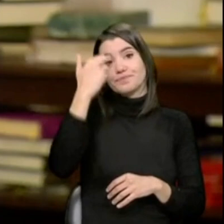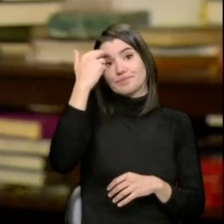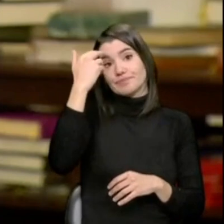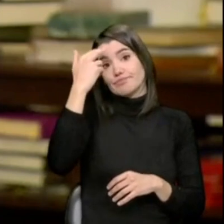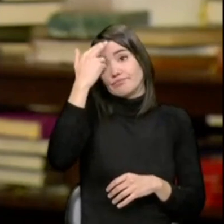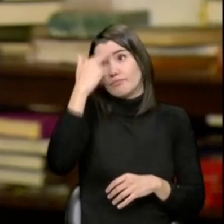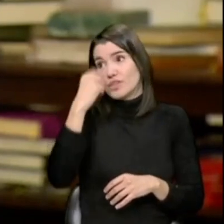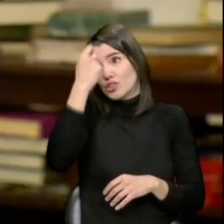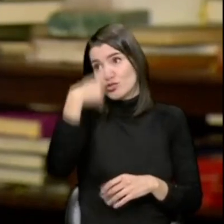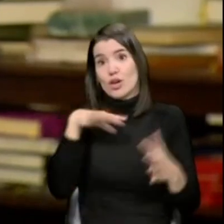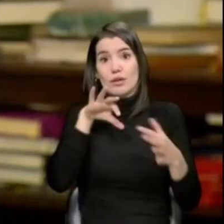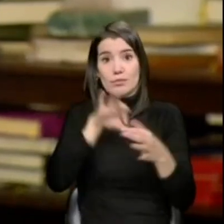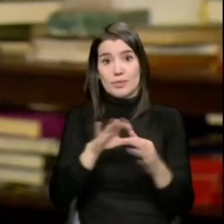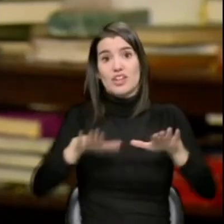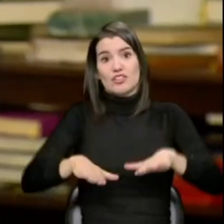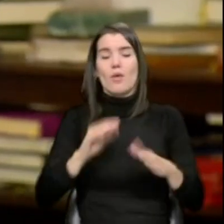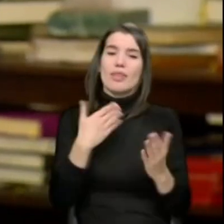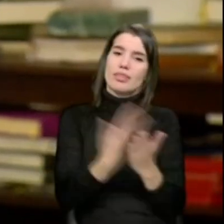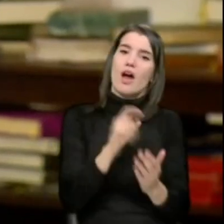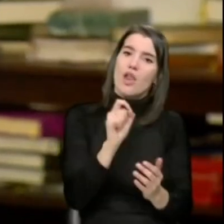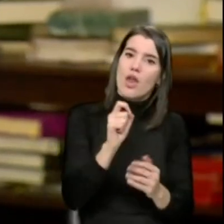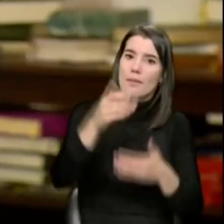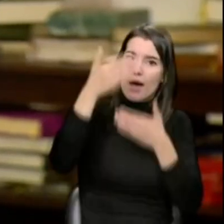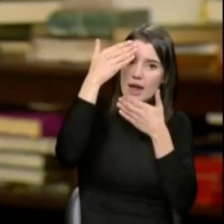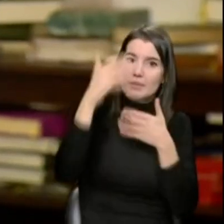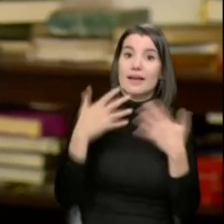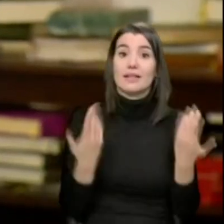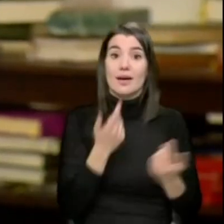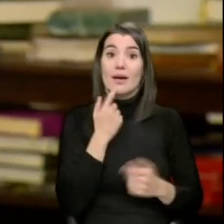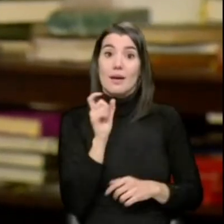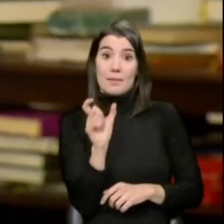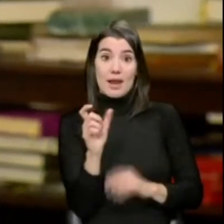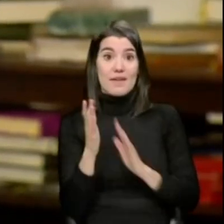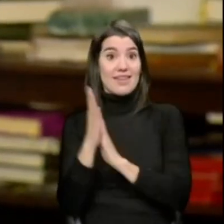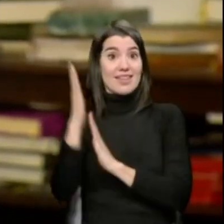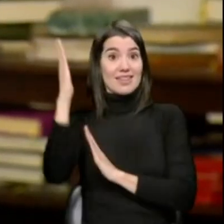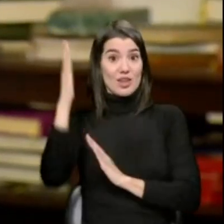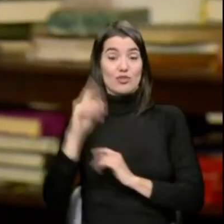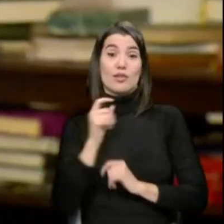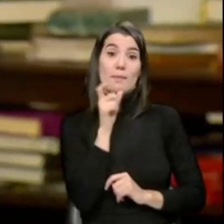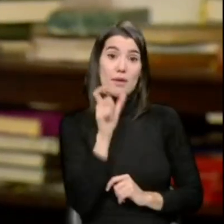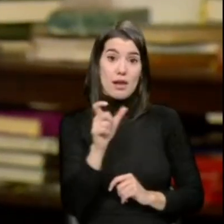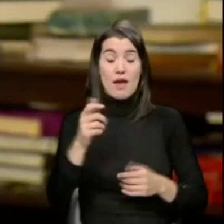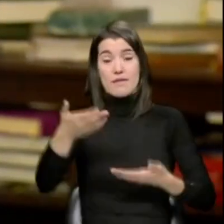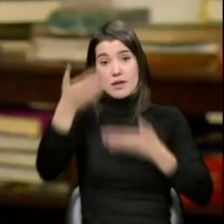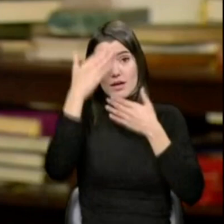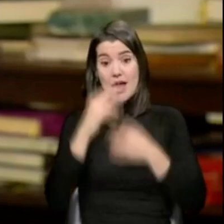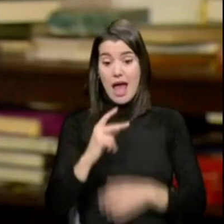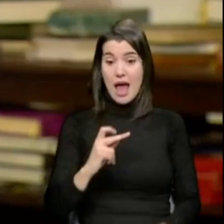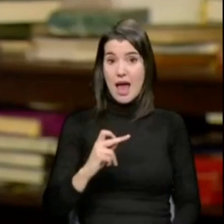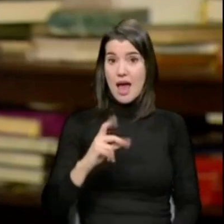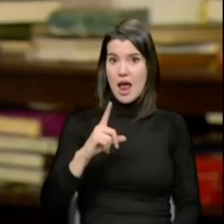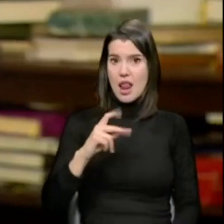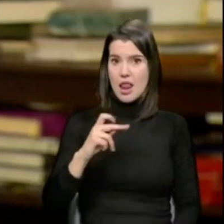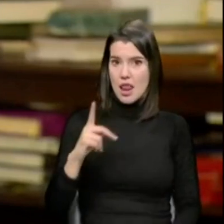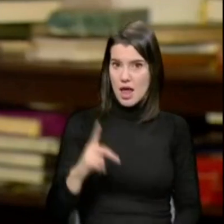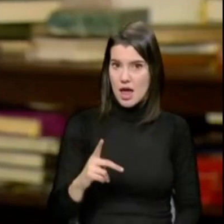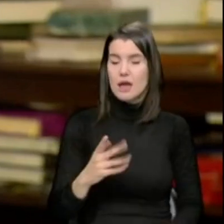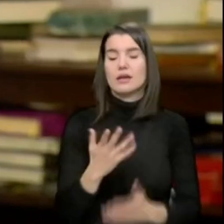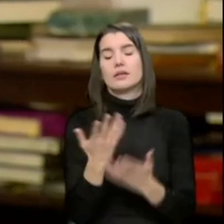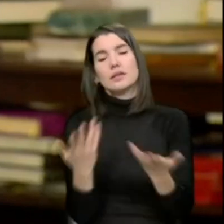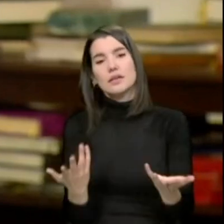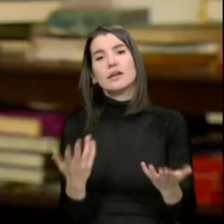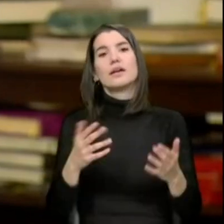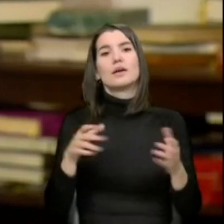tiveram também o nome árabe. E então o termo Deus, que nós dizemos em árabe Allah, é mais utilizado entre